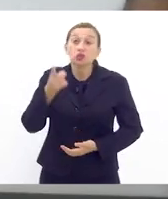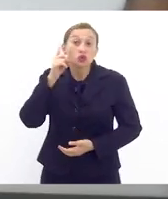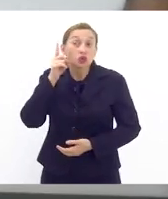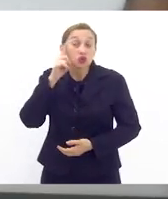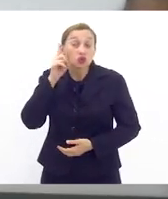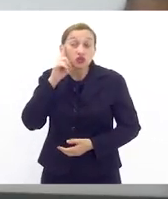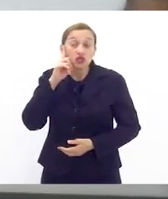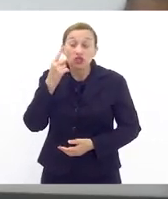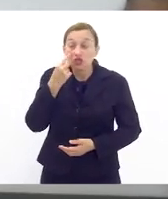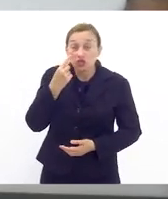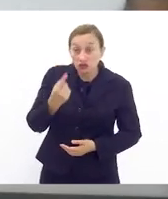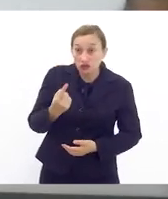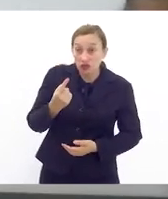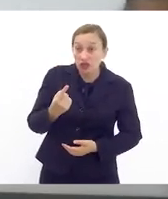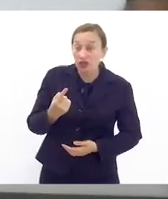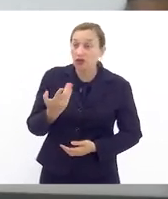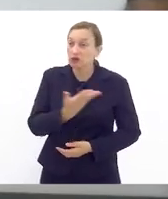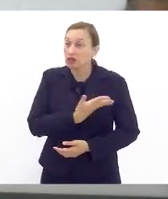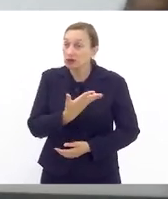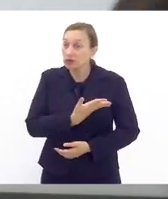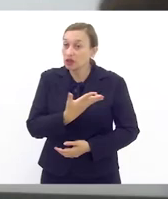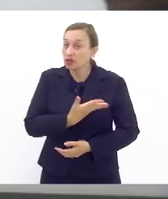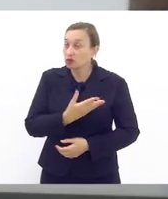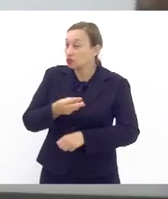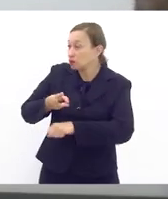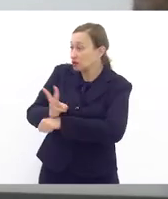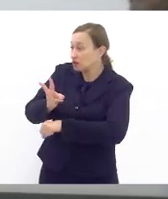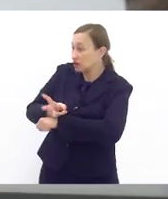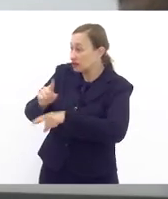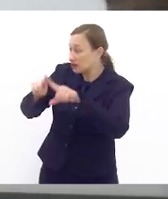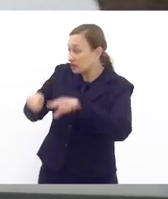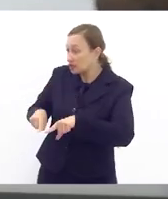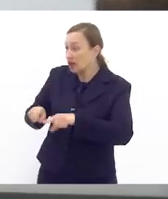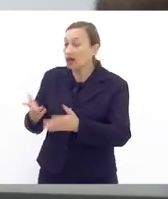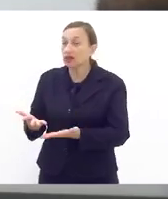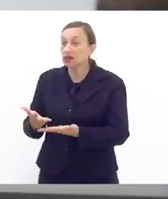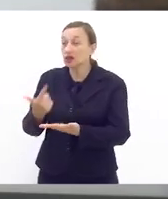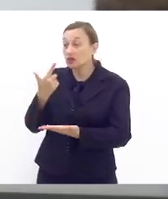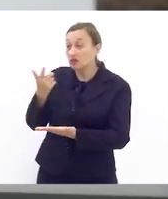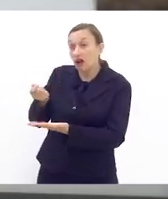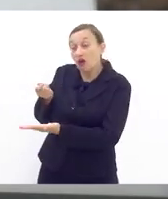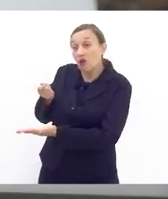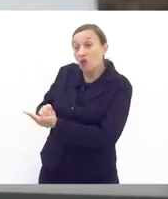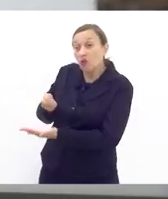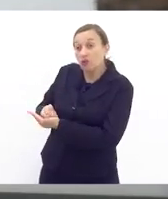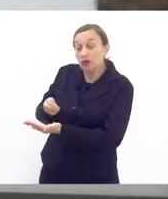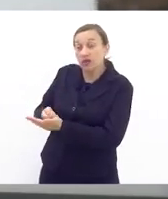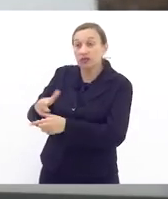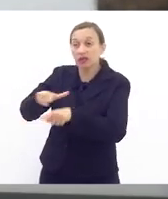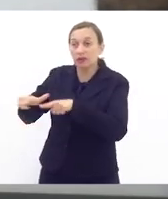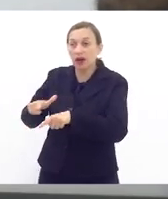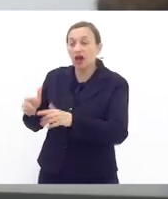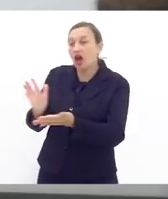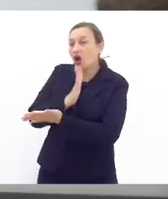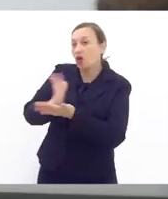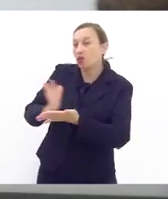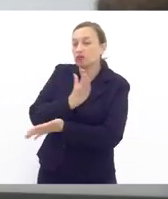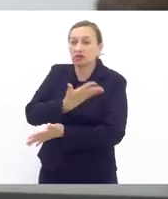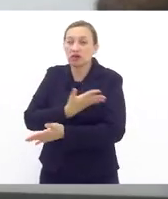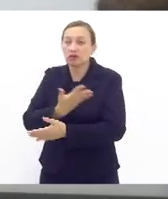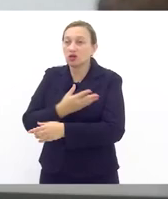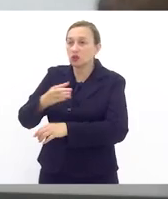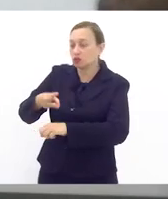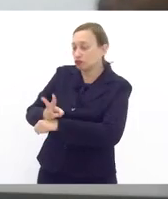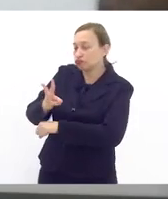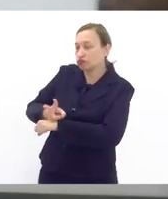ver que os colegas terceirizados que a gente tem que estar lá cumprido e alguns colegas terceirizados Deputado